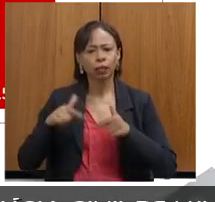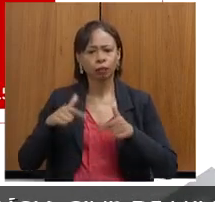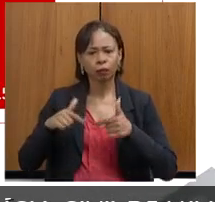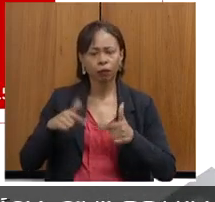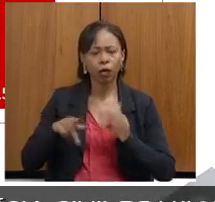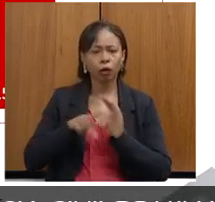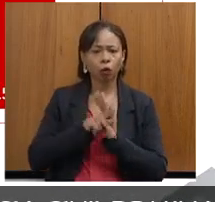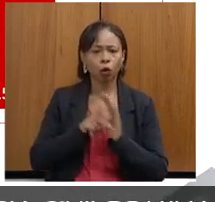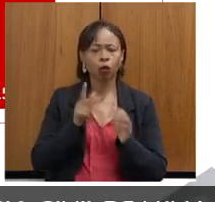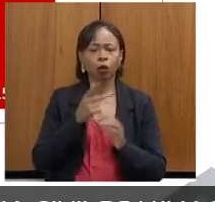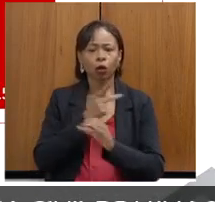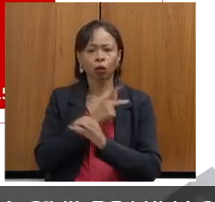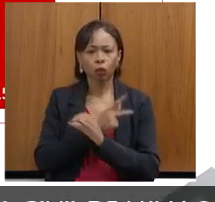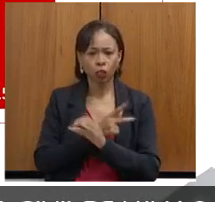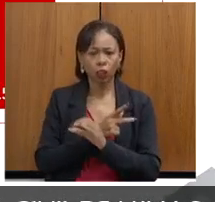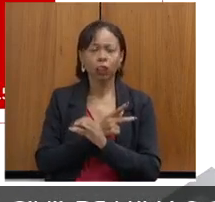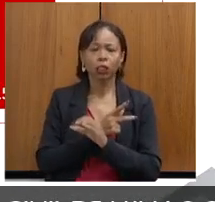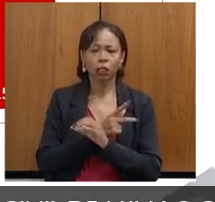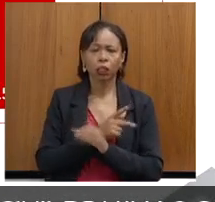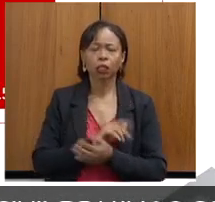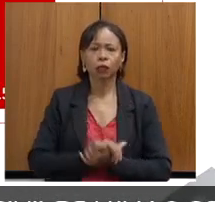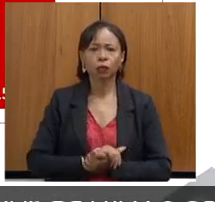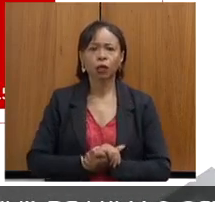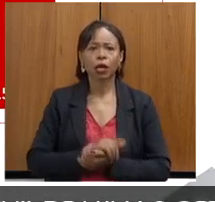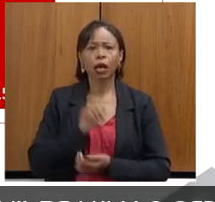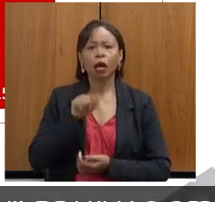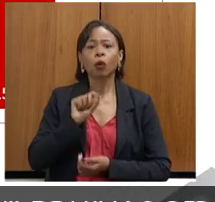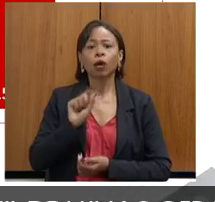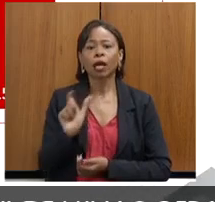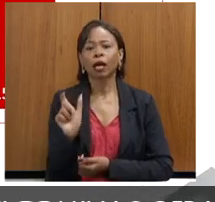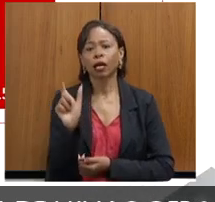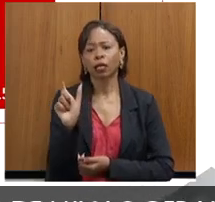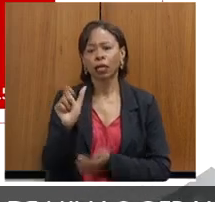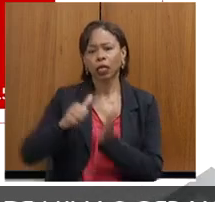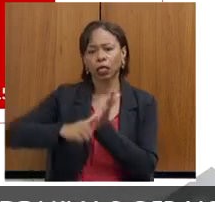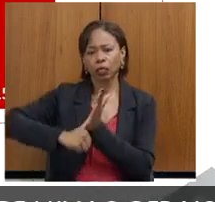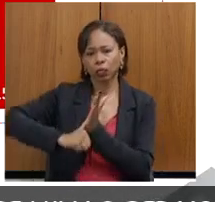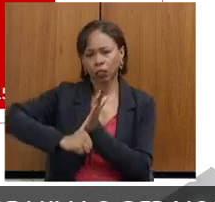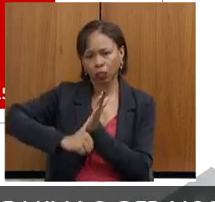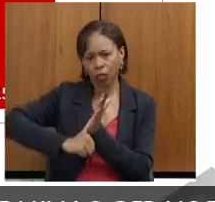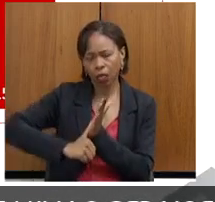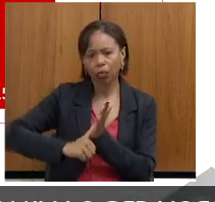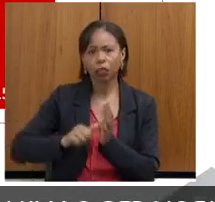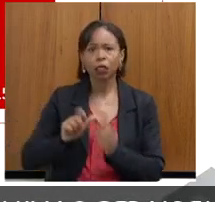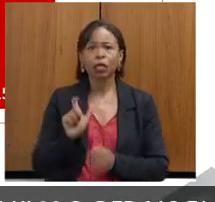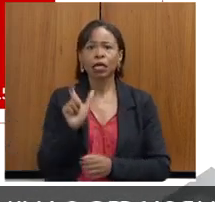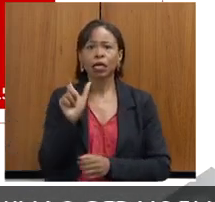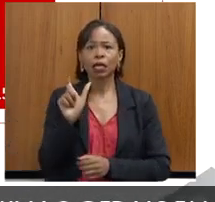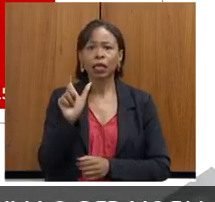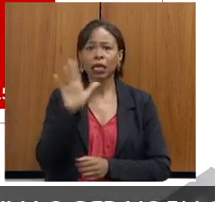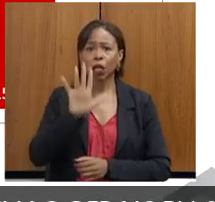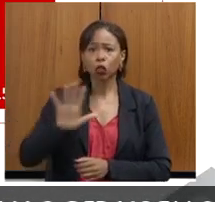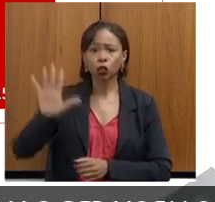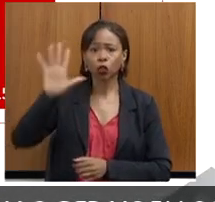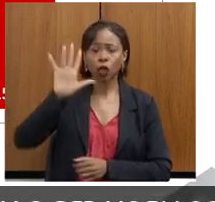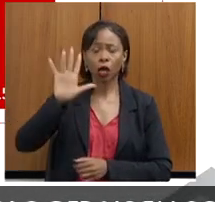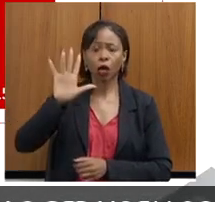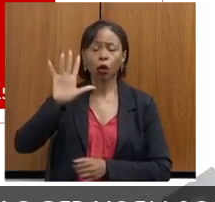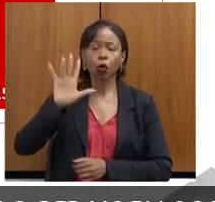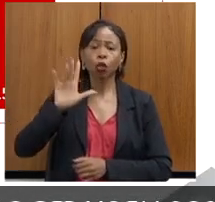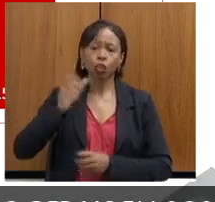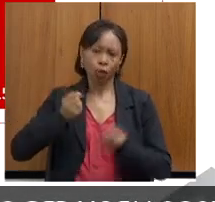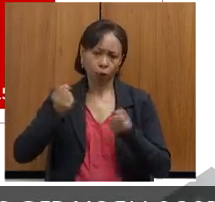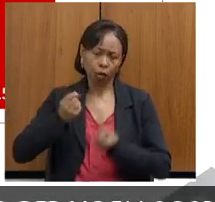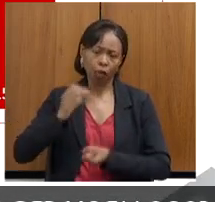de responsabilidade da Polícia Civil que a carteira de identidade da carteira nacional de habilitação